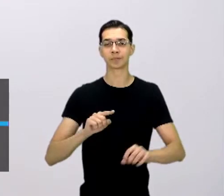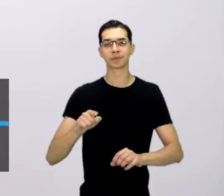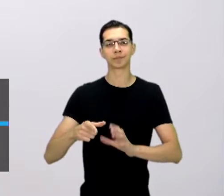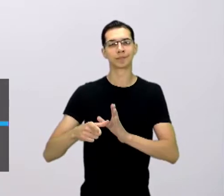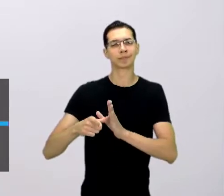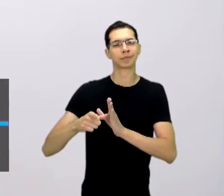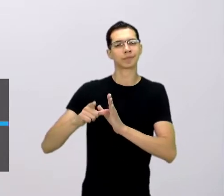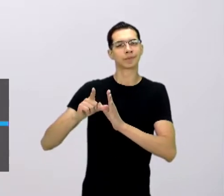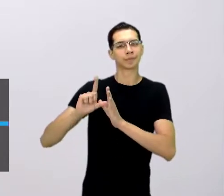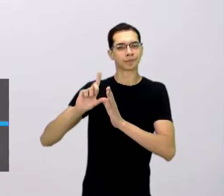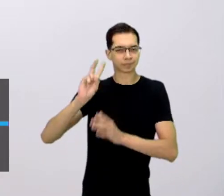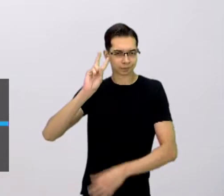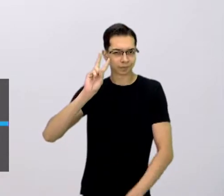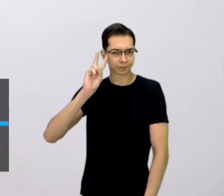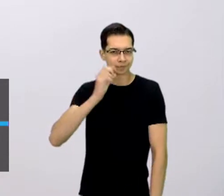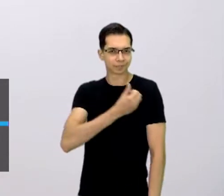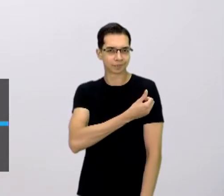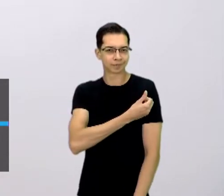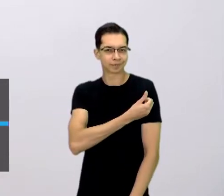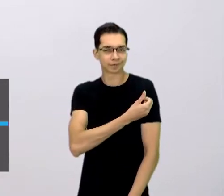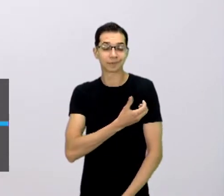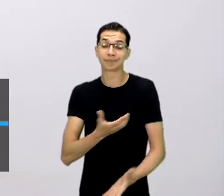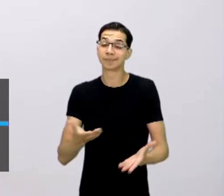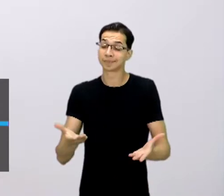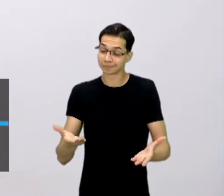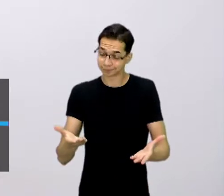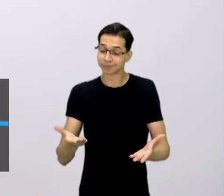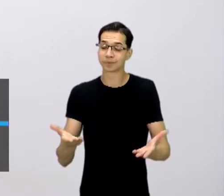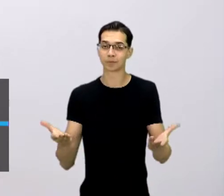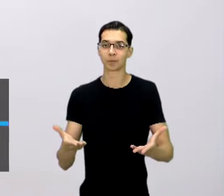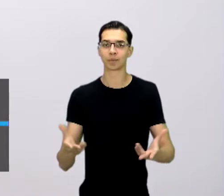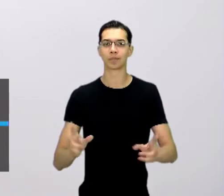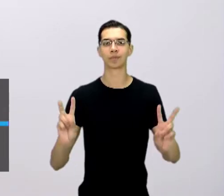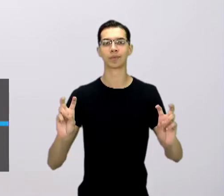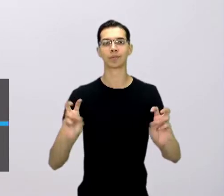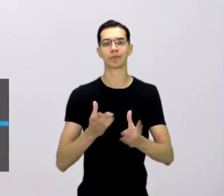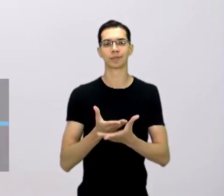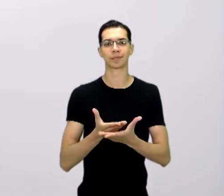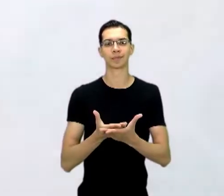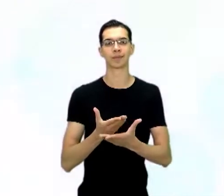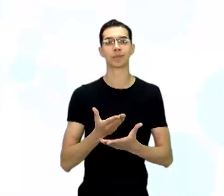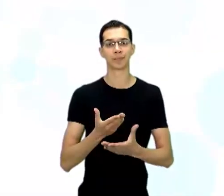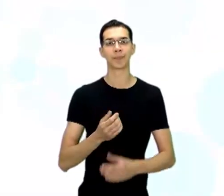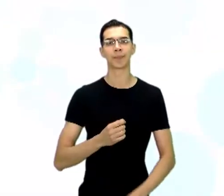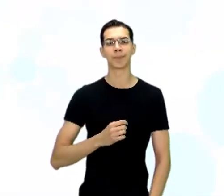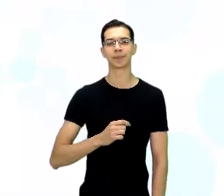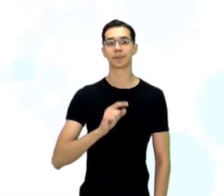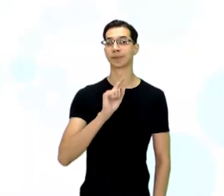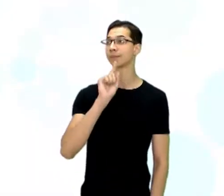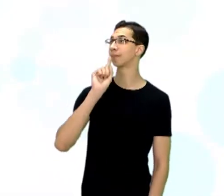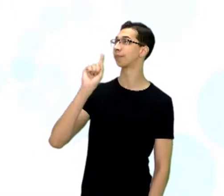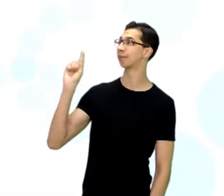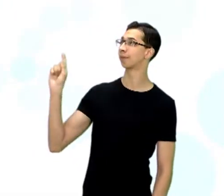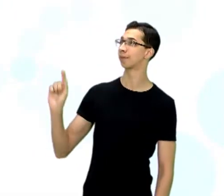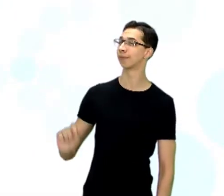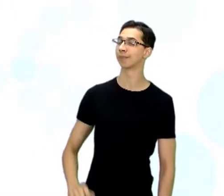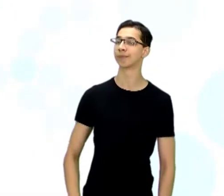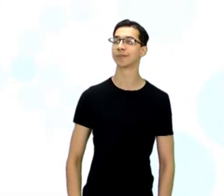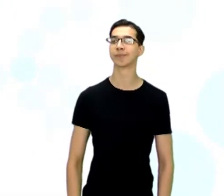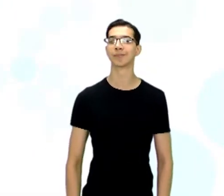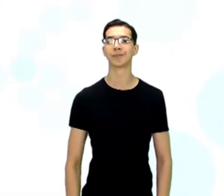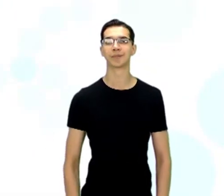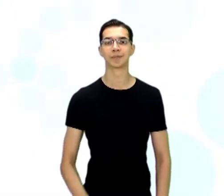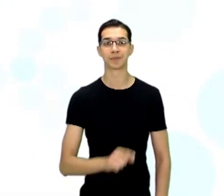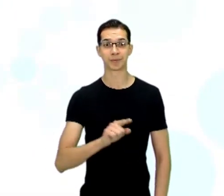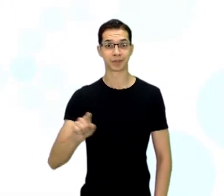aí no 6º ano. E aí o título da nossa aula de hoje vai aparecer aí para vocês na tela, que é justamente, olha só, relembrando